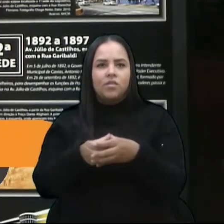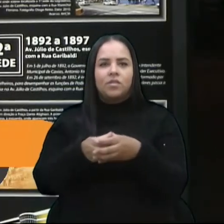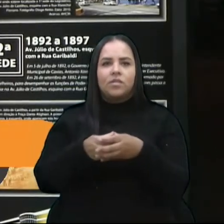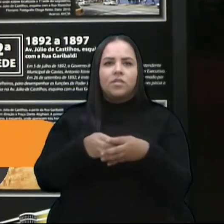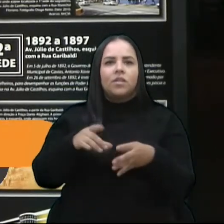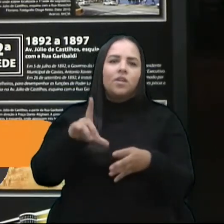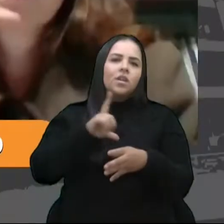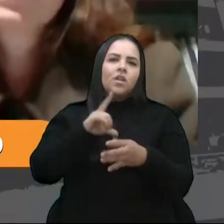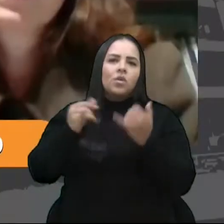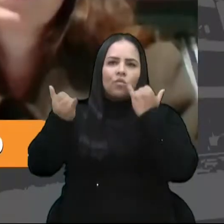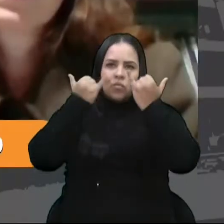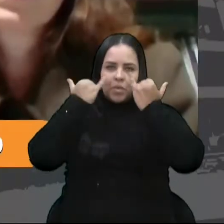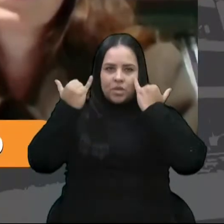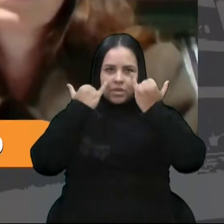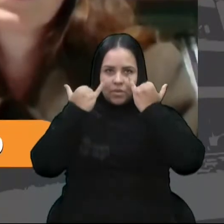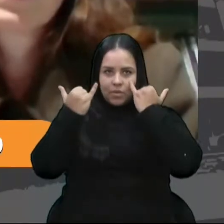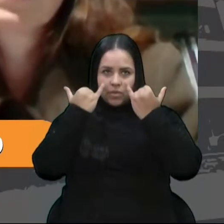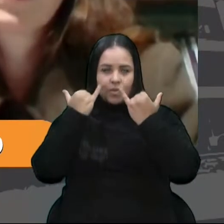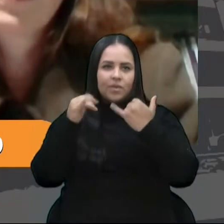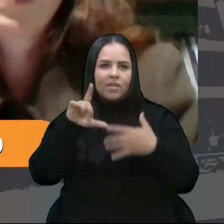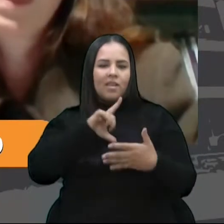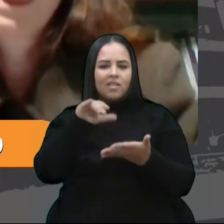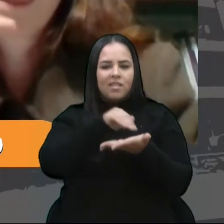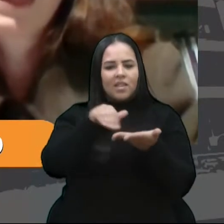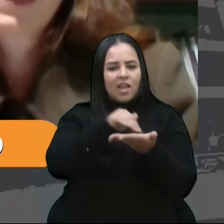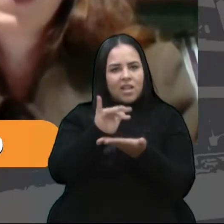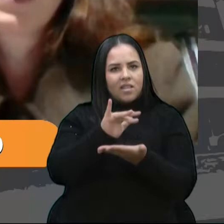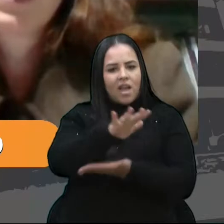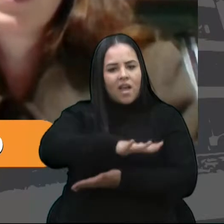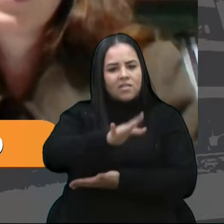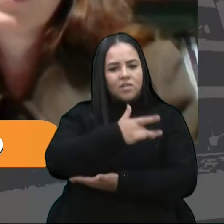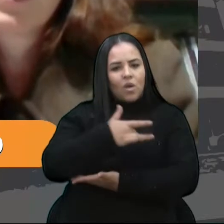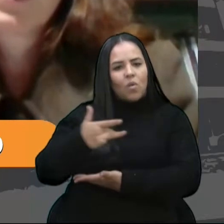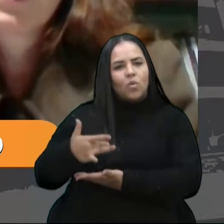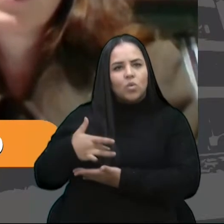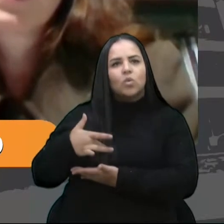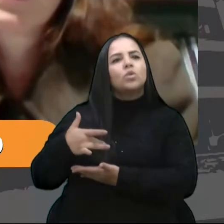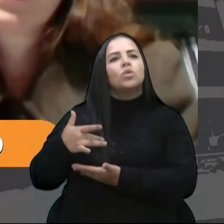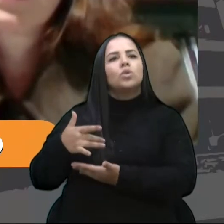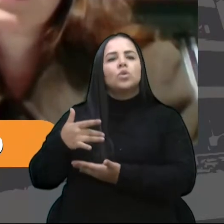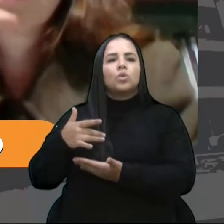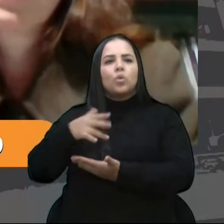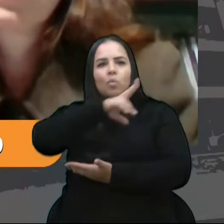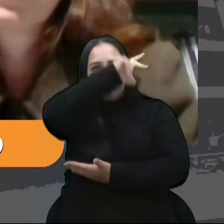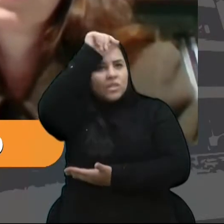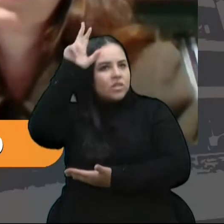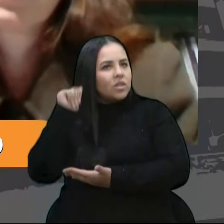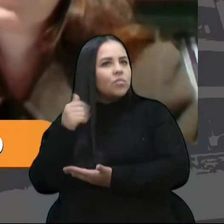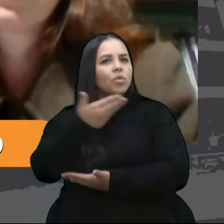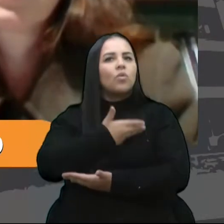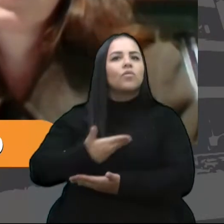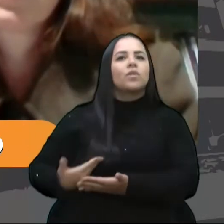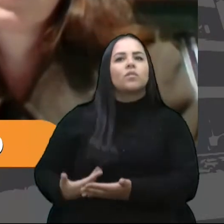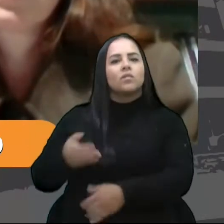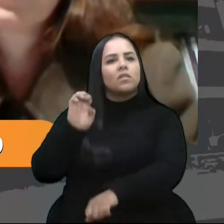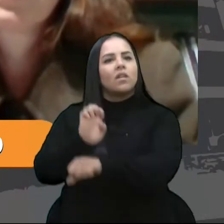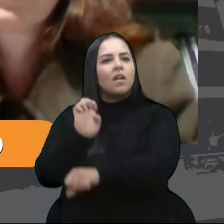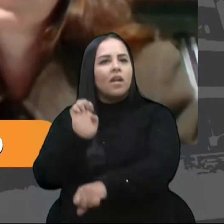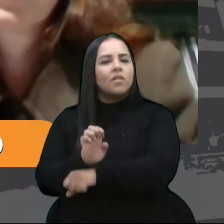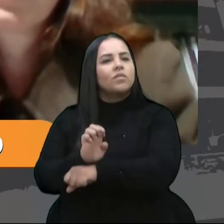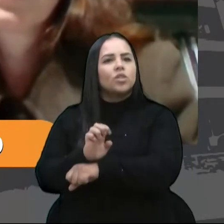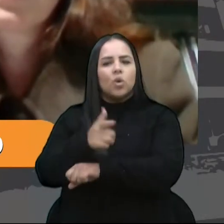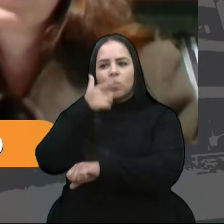de informações repassadas por secretarias de saúde de municípios e governos de estado, no sentido de